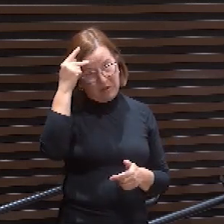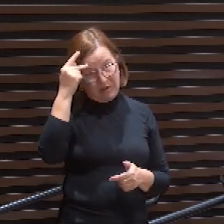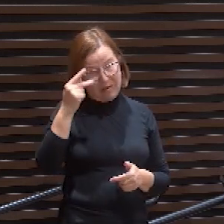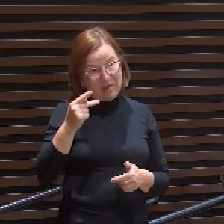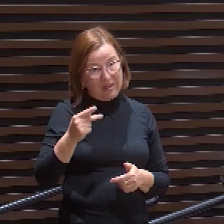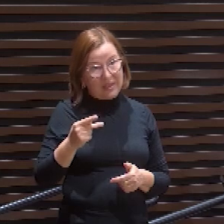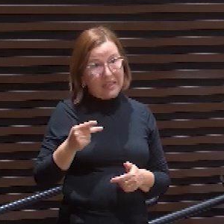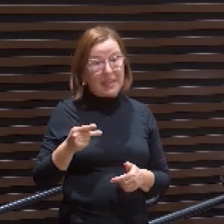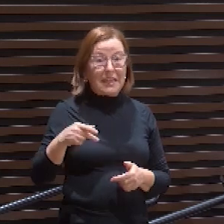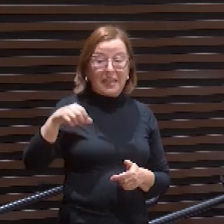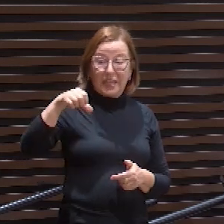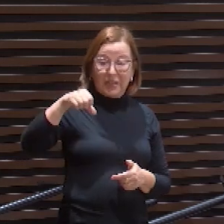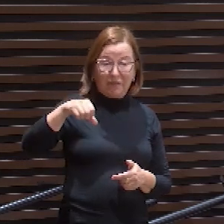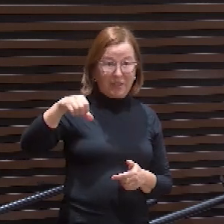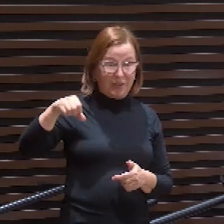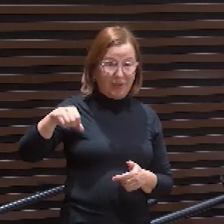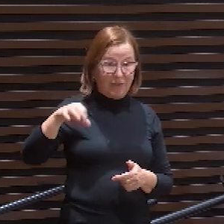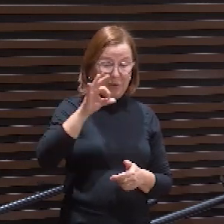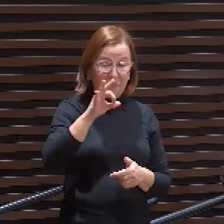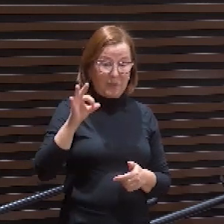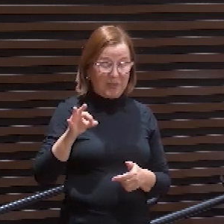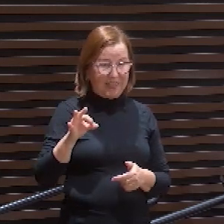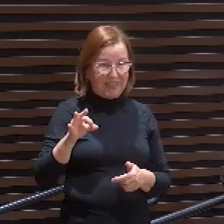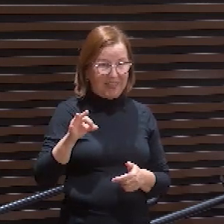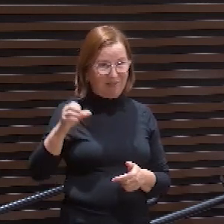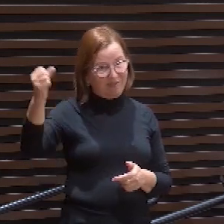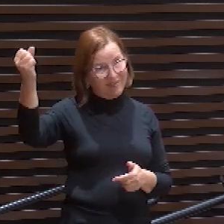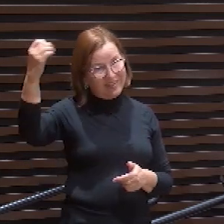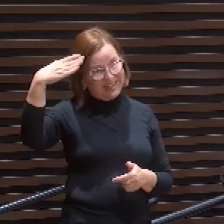graça, é falso.